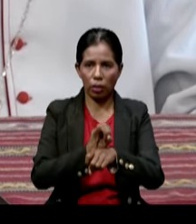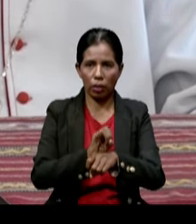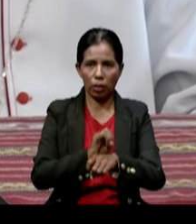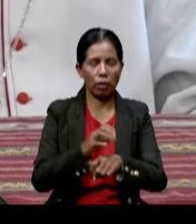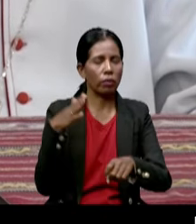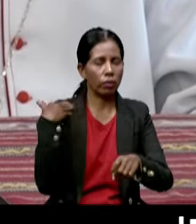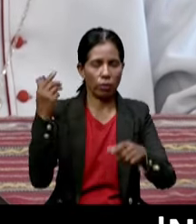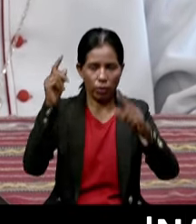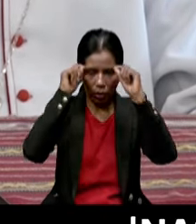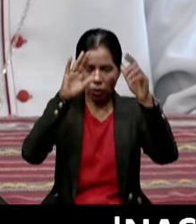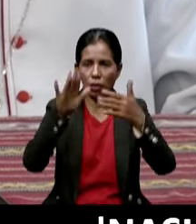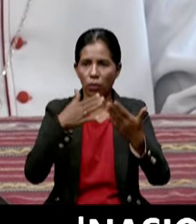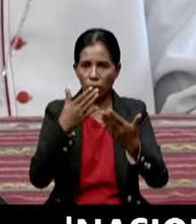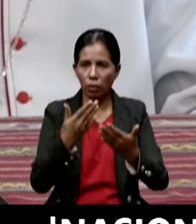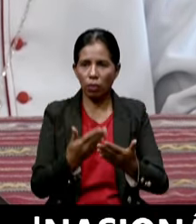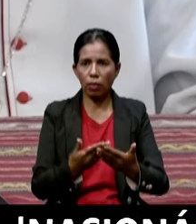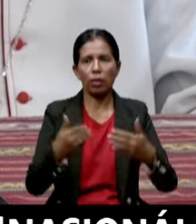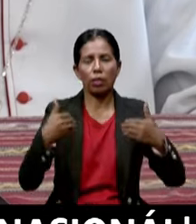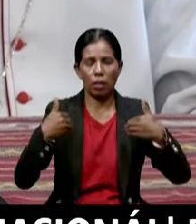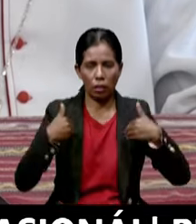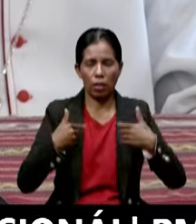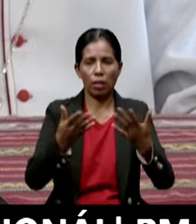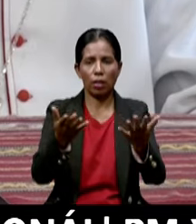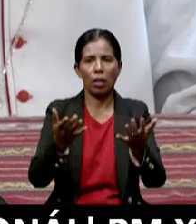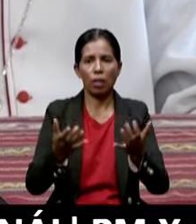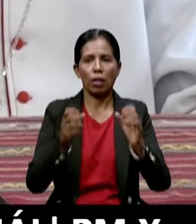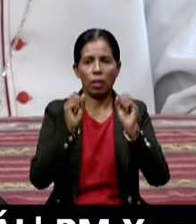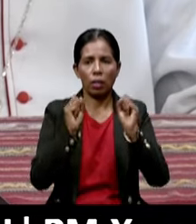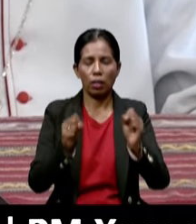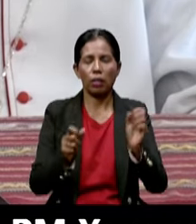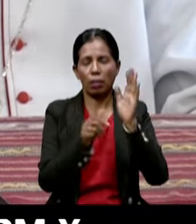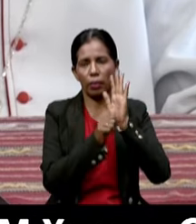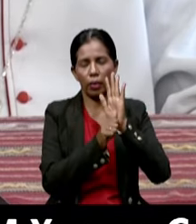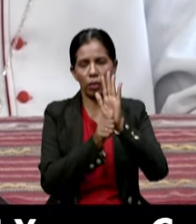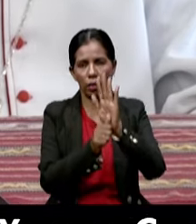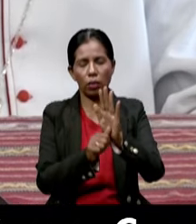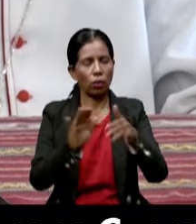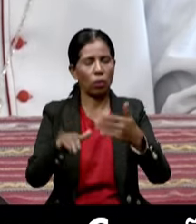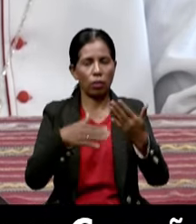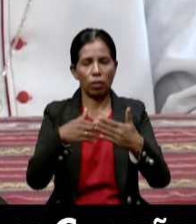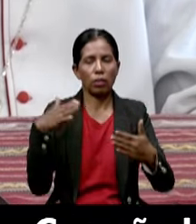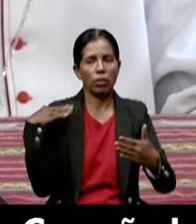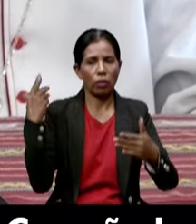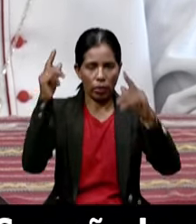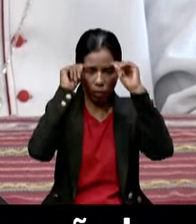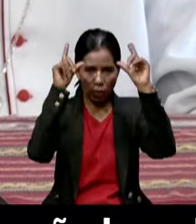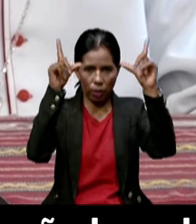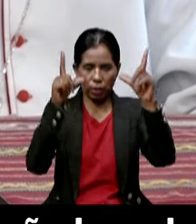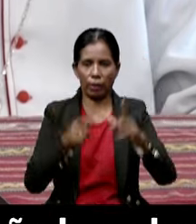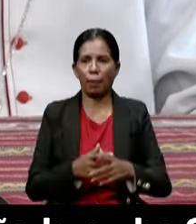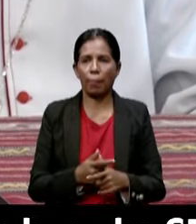jovens timorenses, que têm um sistema para ter representância a todos os jovens timorenses.